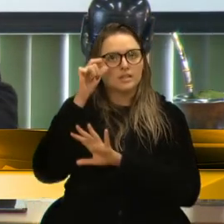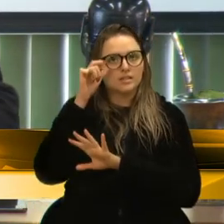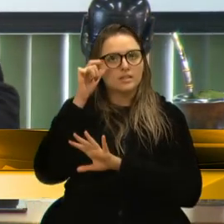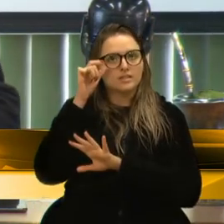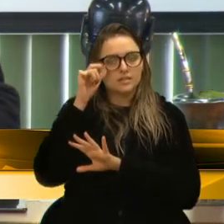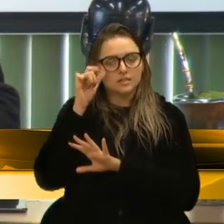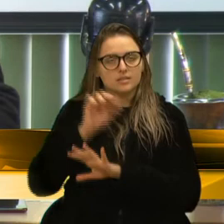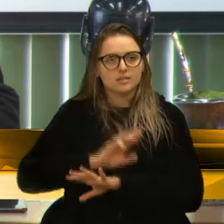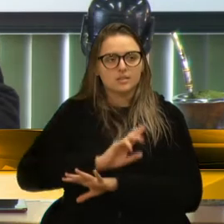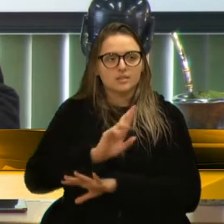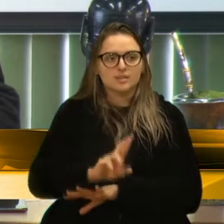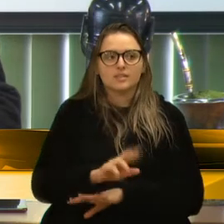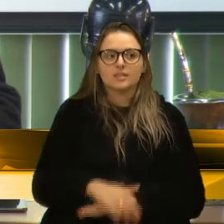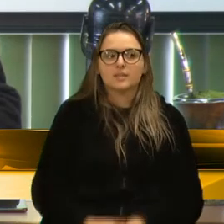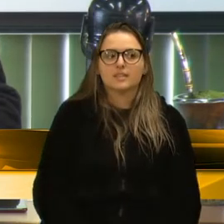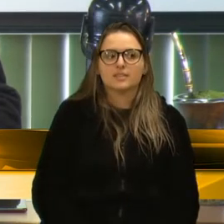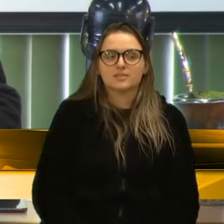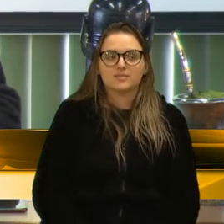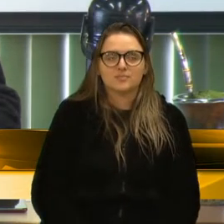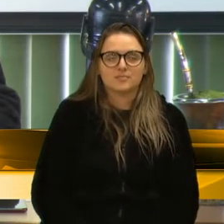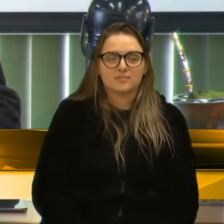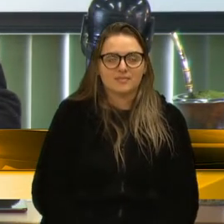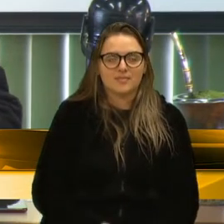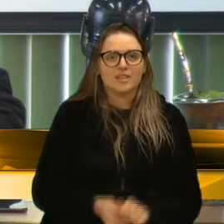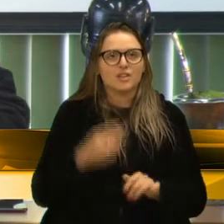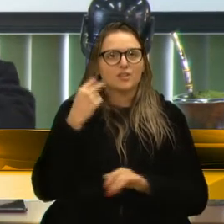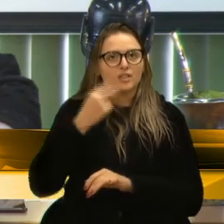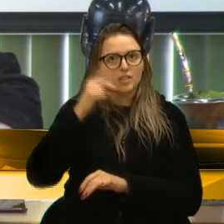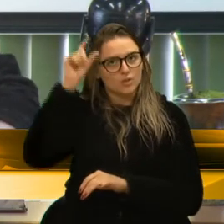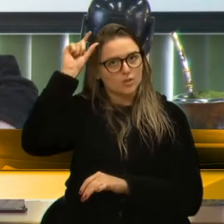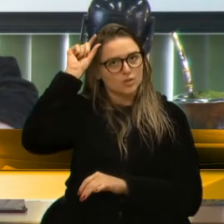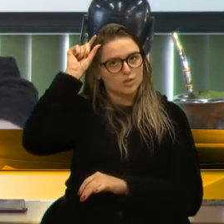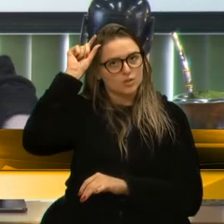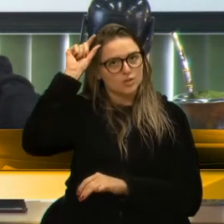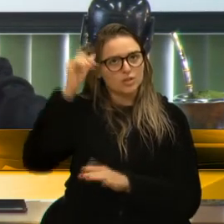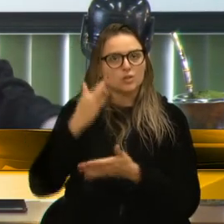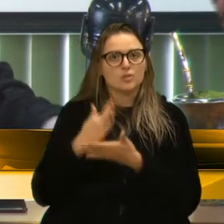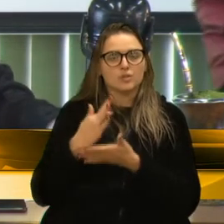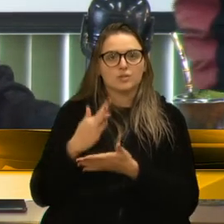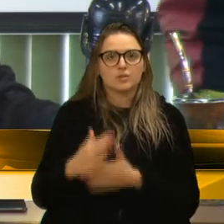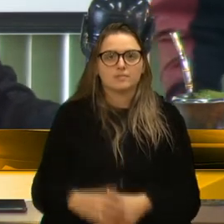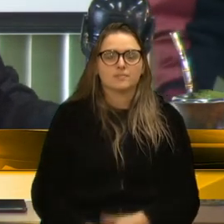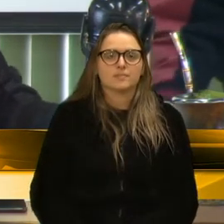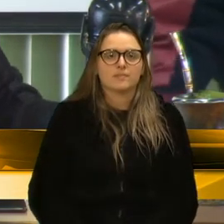em representação e vereador Chico Guerra ausente.